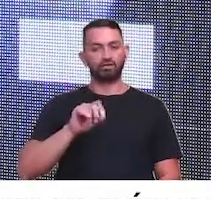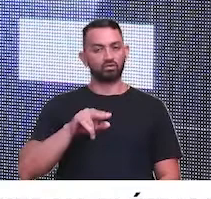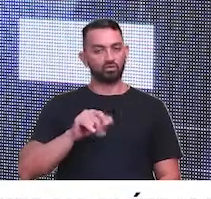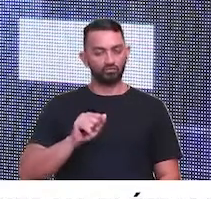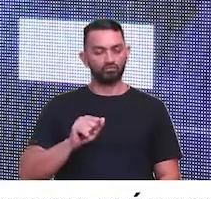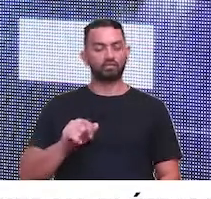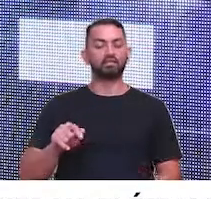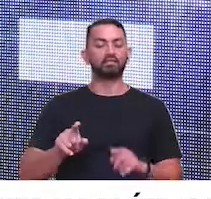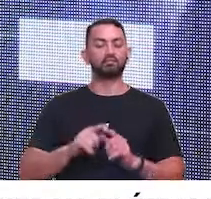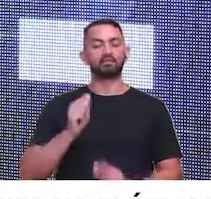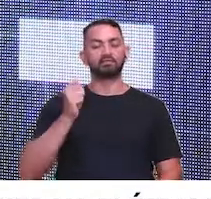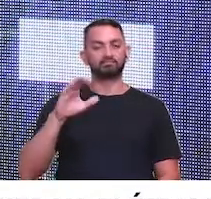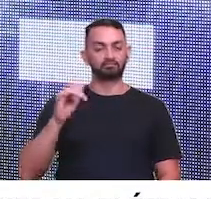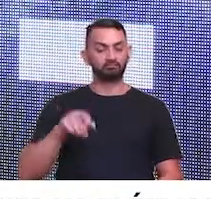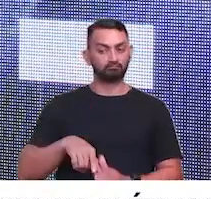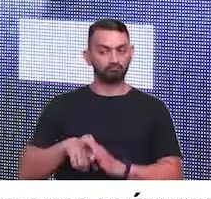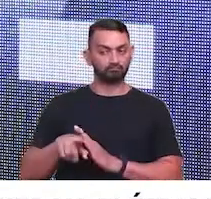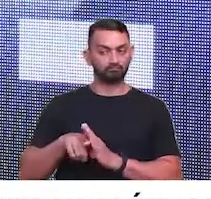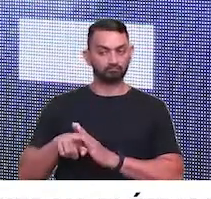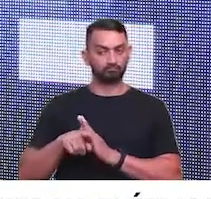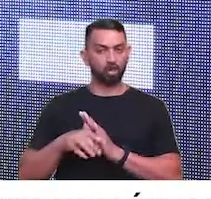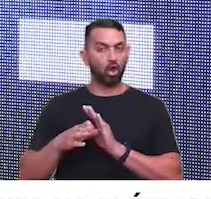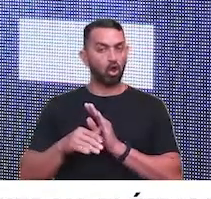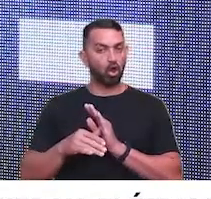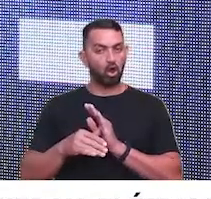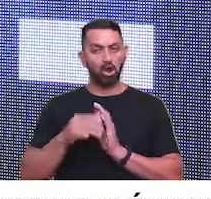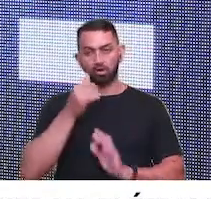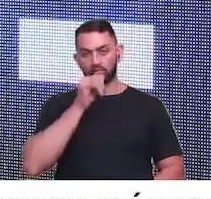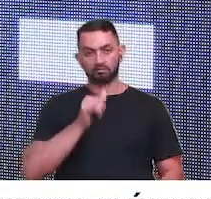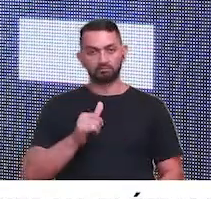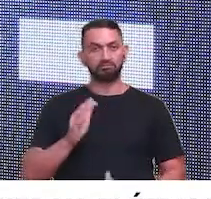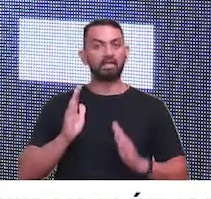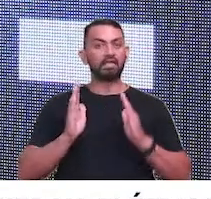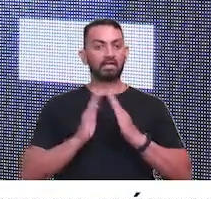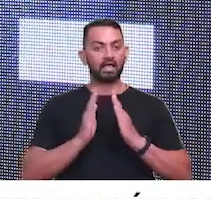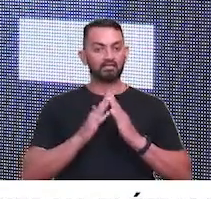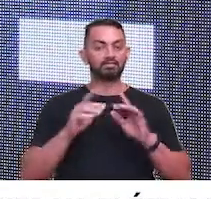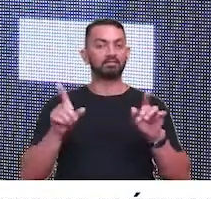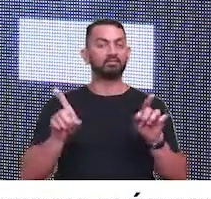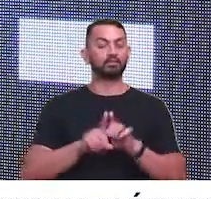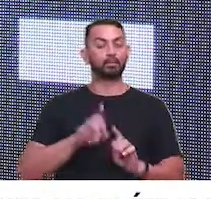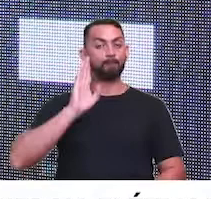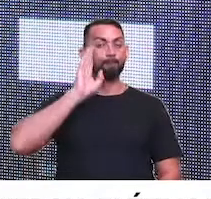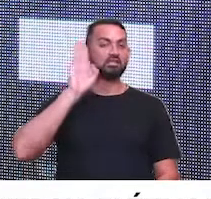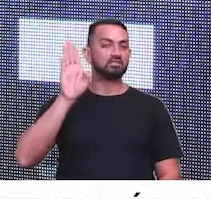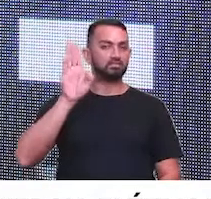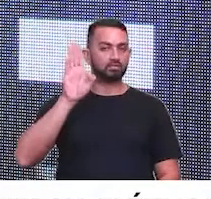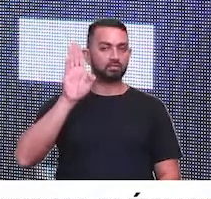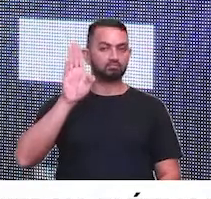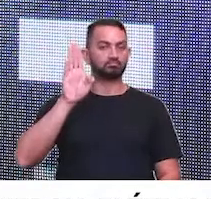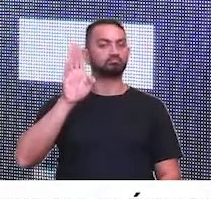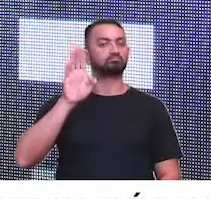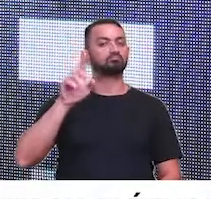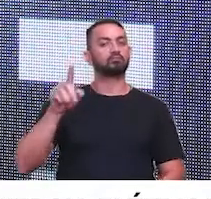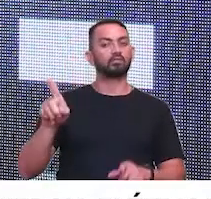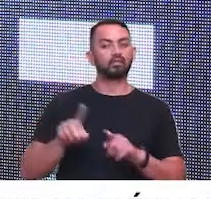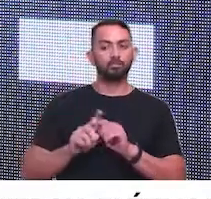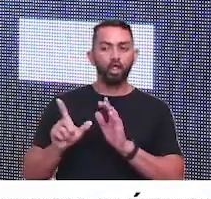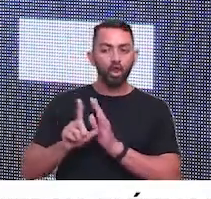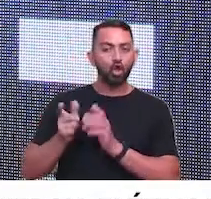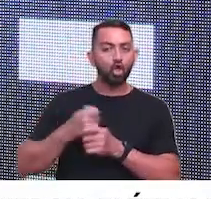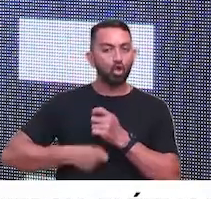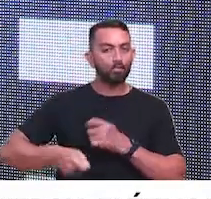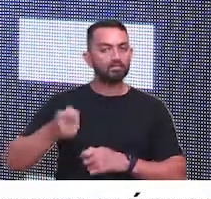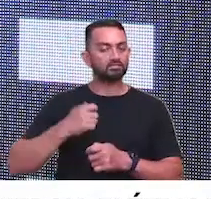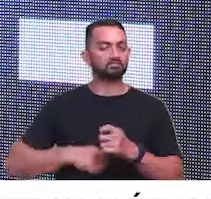Nova dos Martírios Açailândia e eles investiram esses Furtos gente em casas e também principalmente em